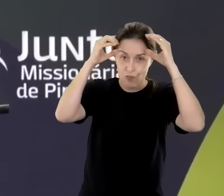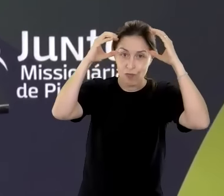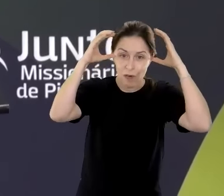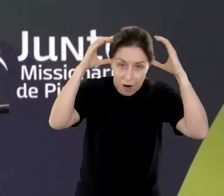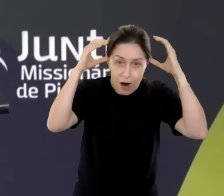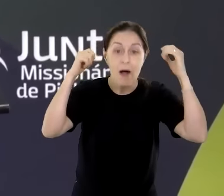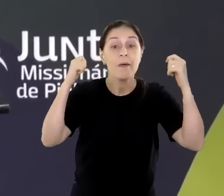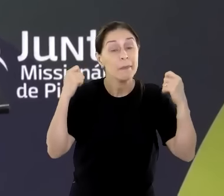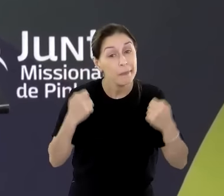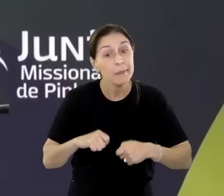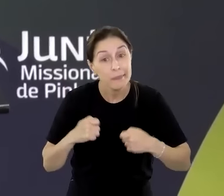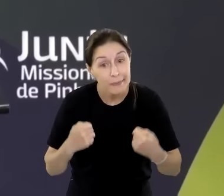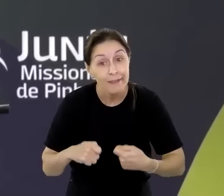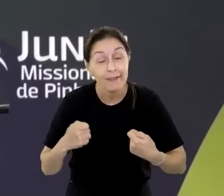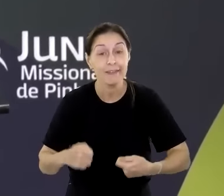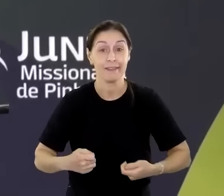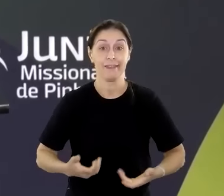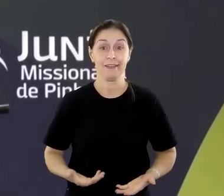trabalhar.